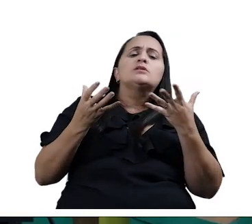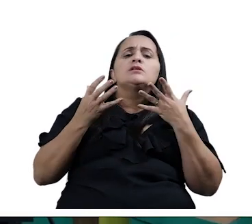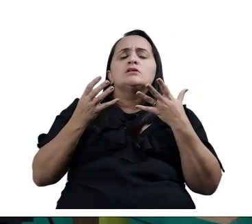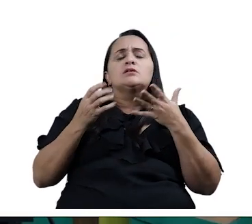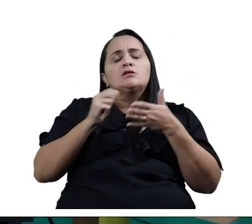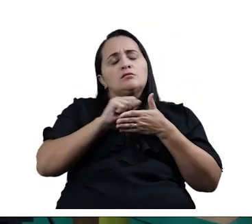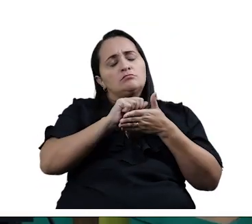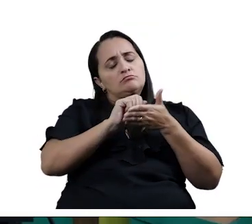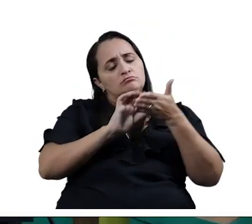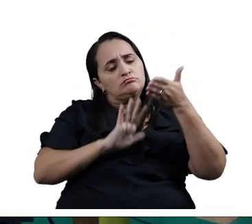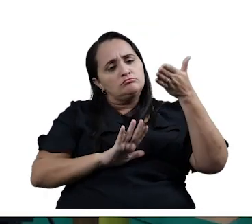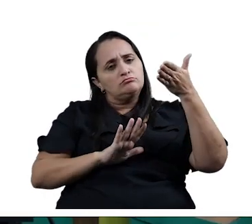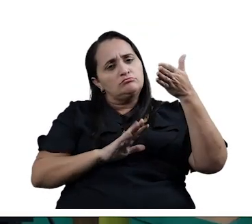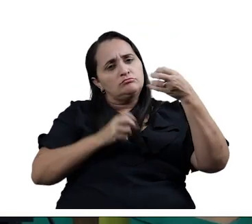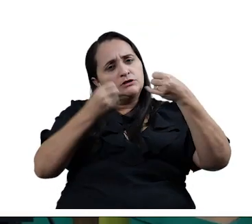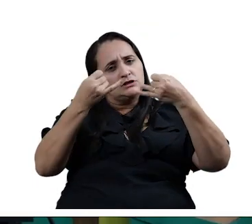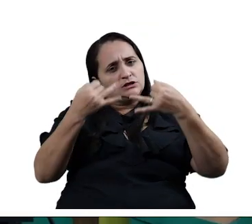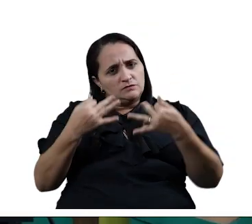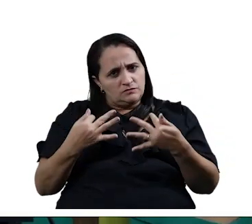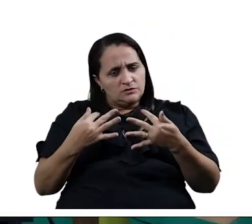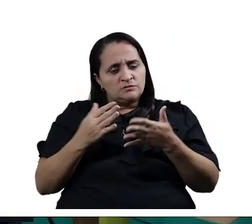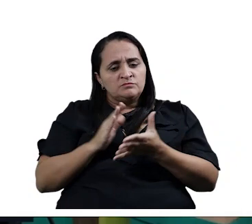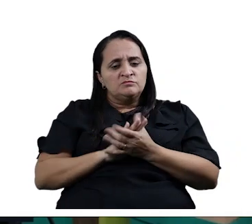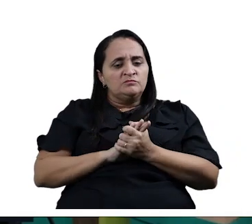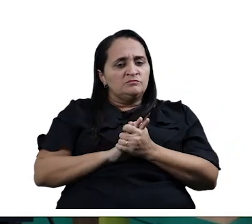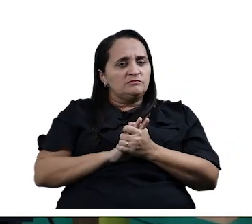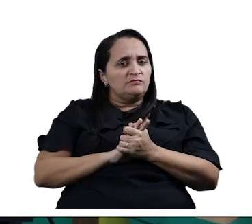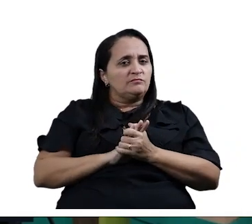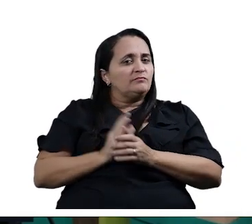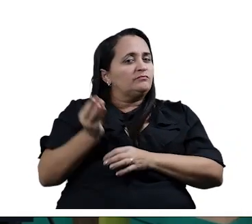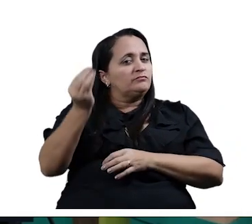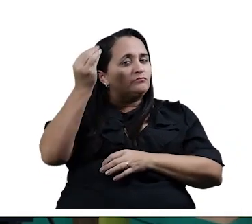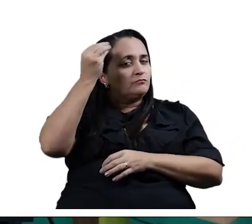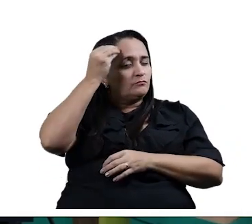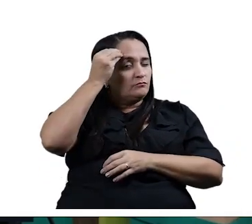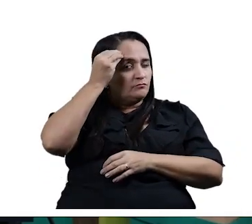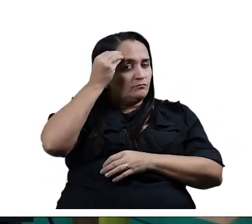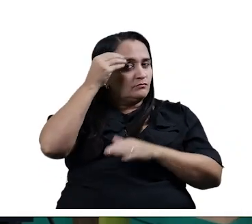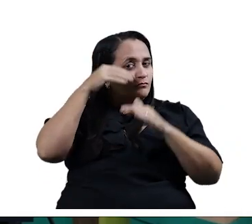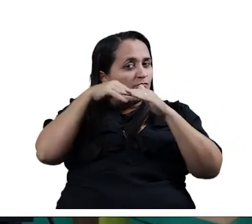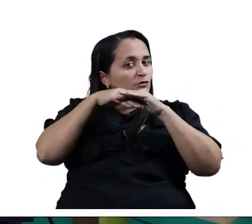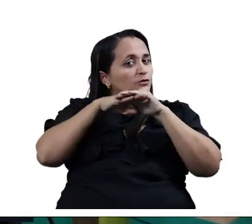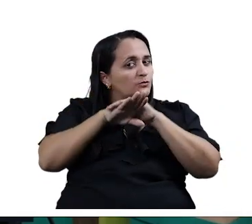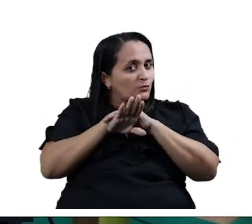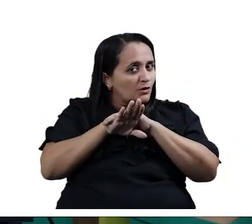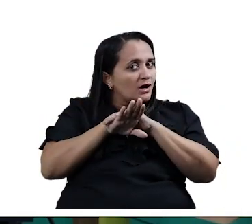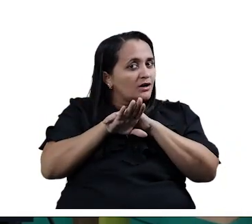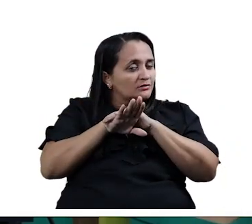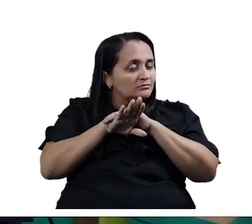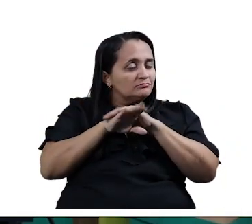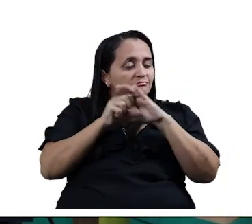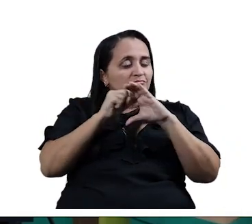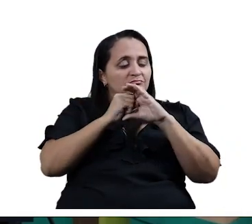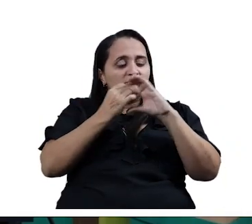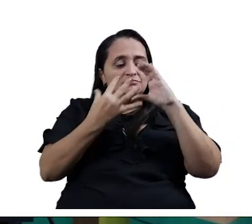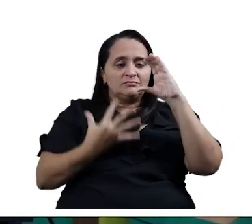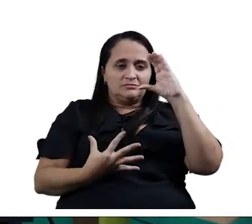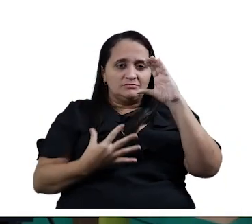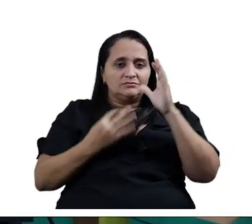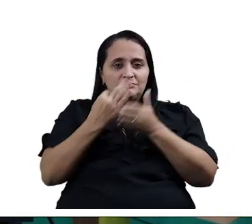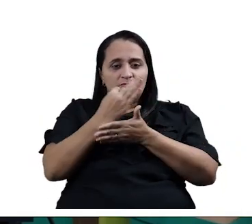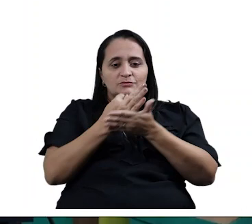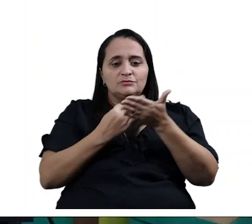quer descrever. Tá bom? Então, guarda aí na caixinha do seu pensamento as características do